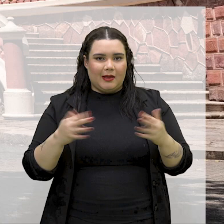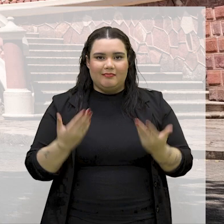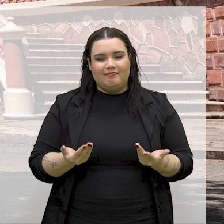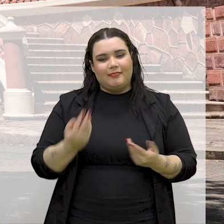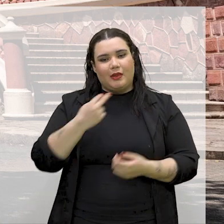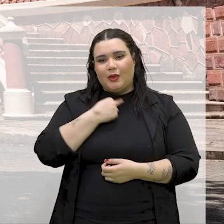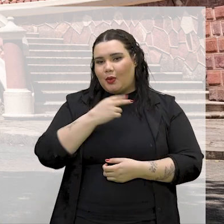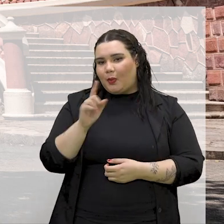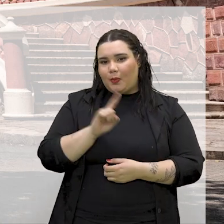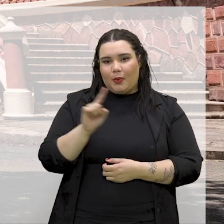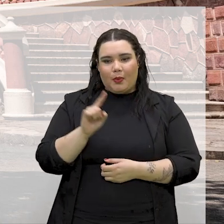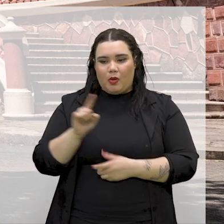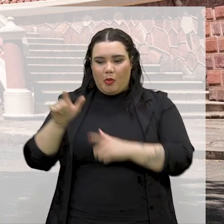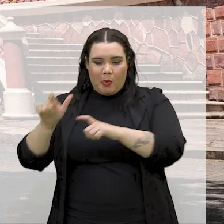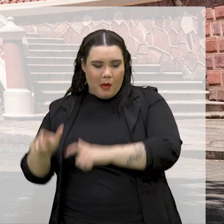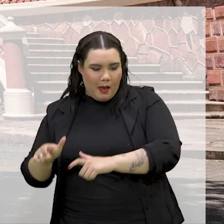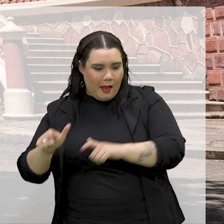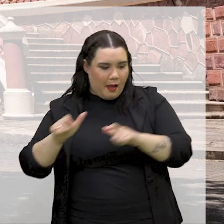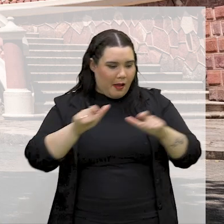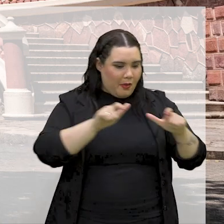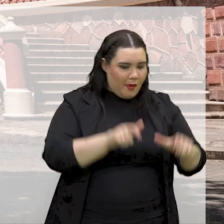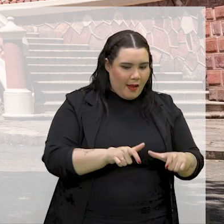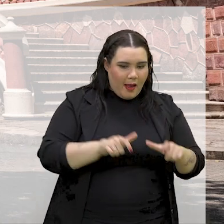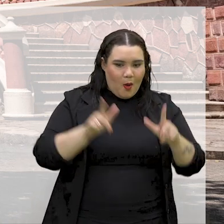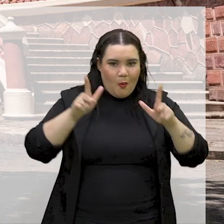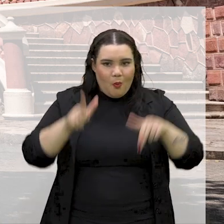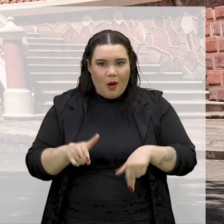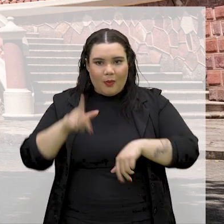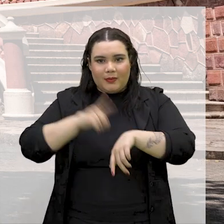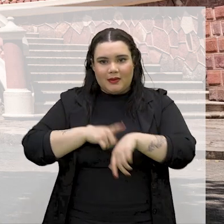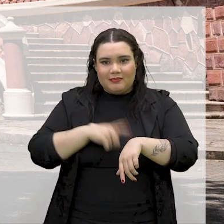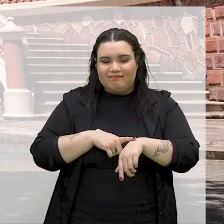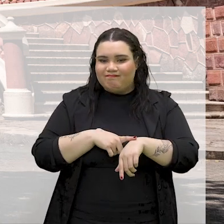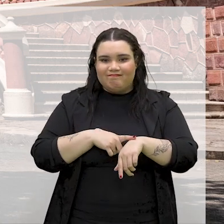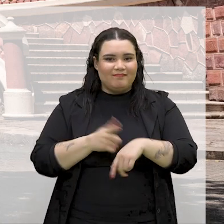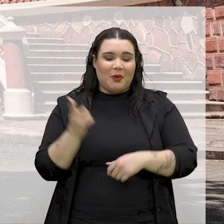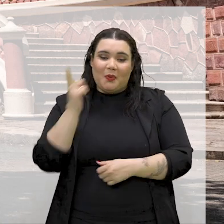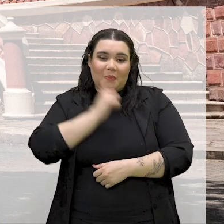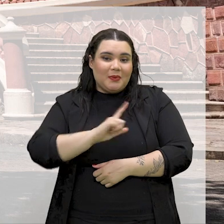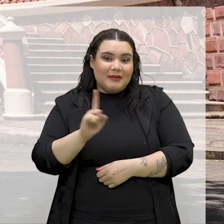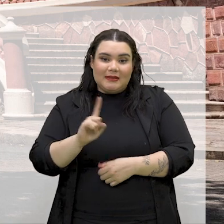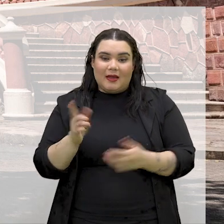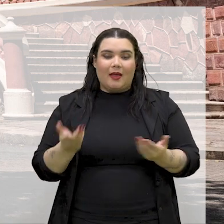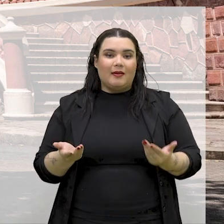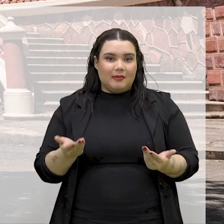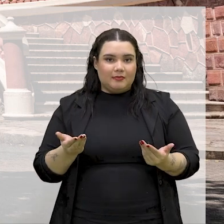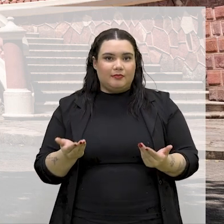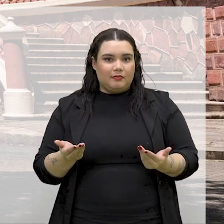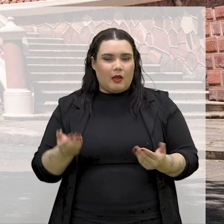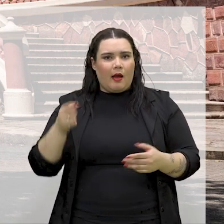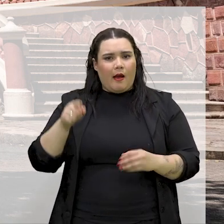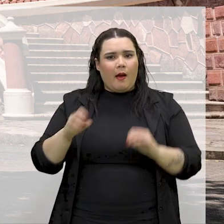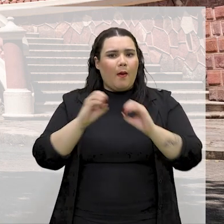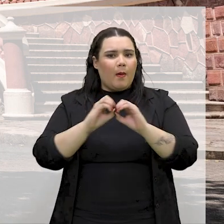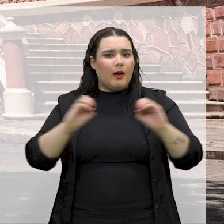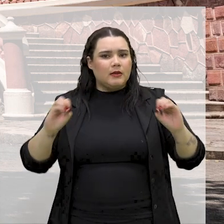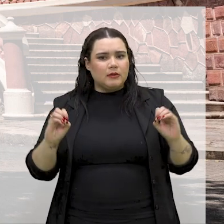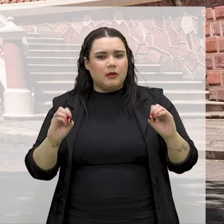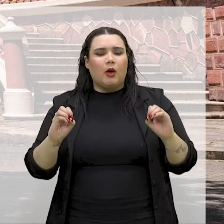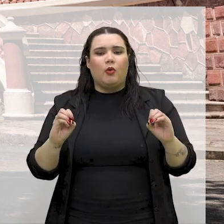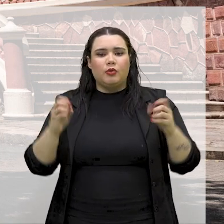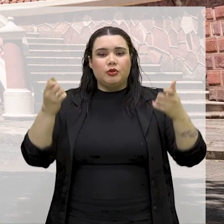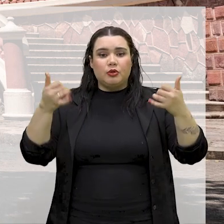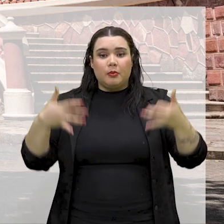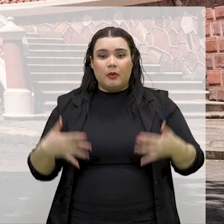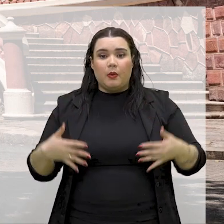estar em dois lugares ao mesmo tempo. Essa oração aqui, na forma negativa, ela traz